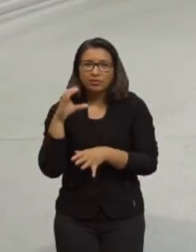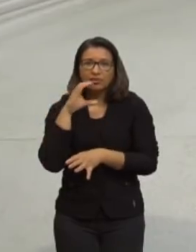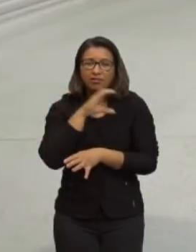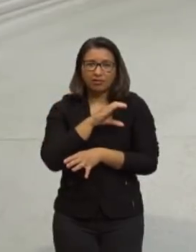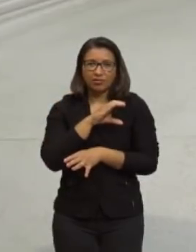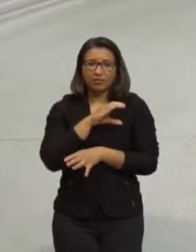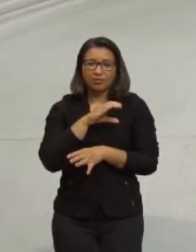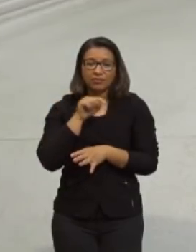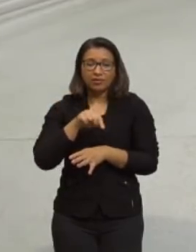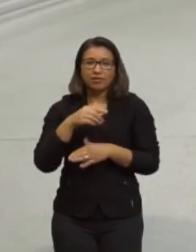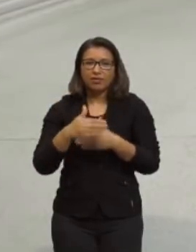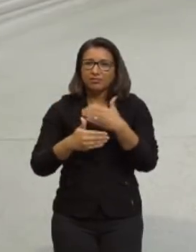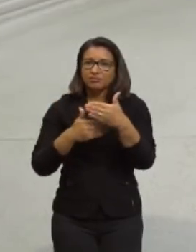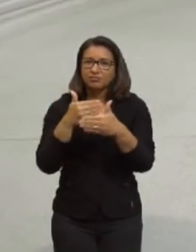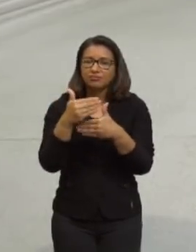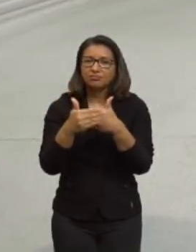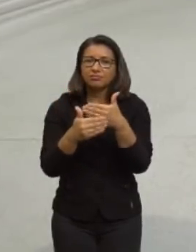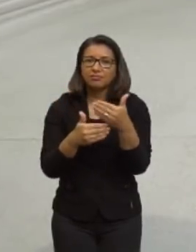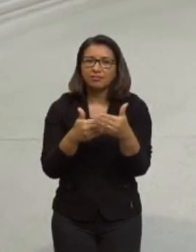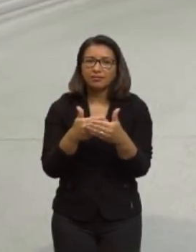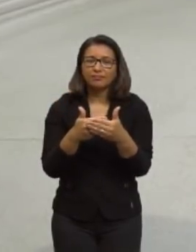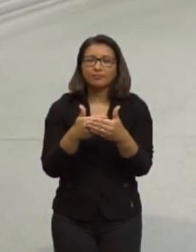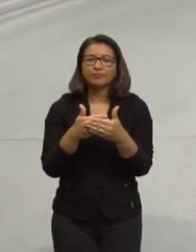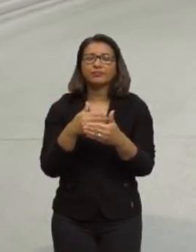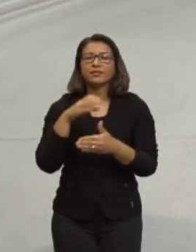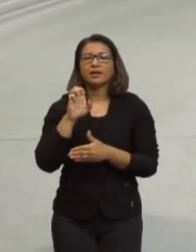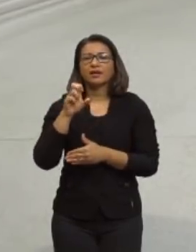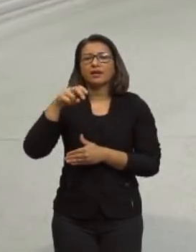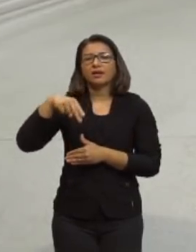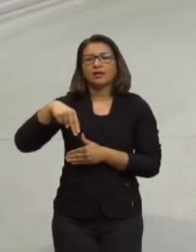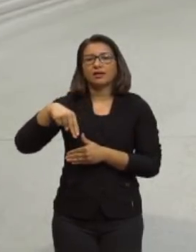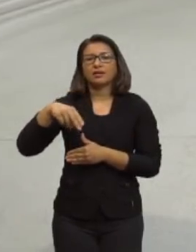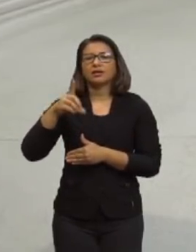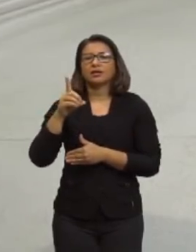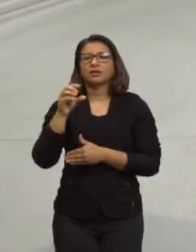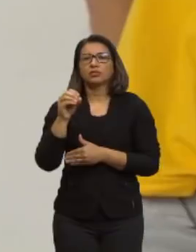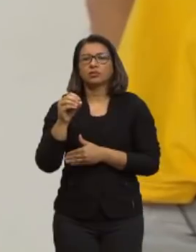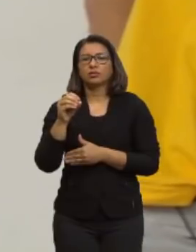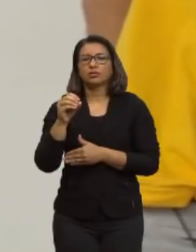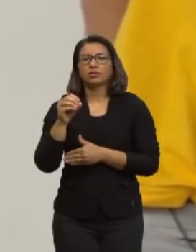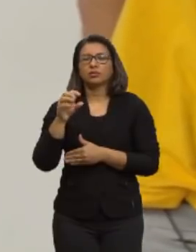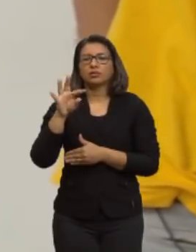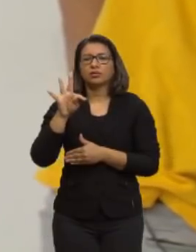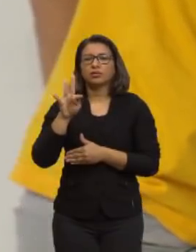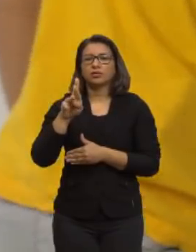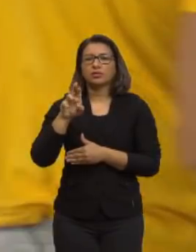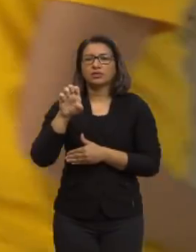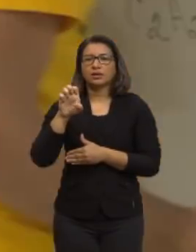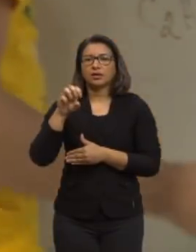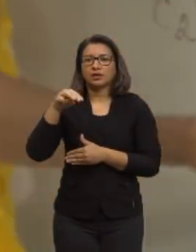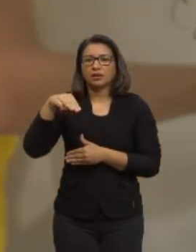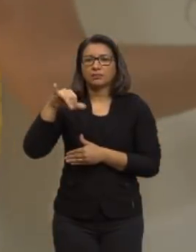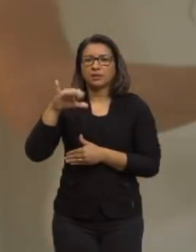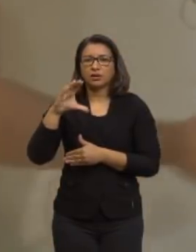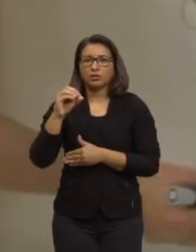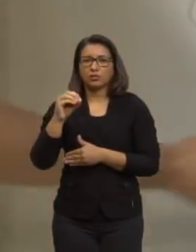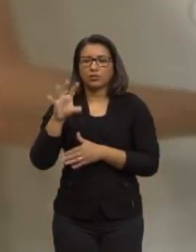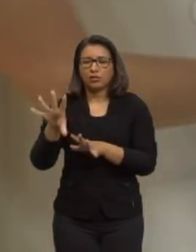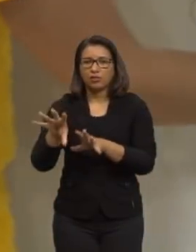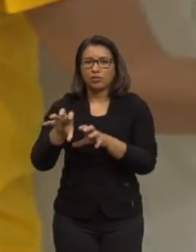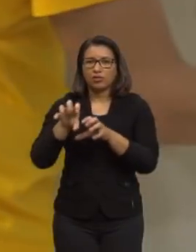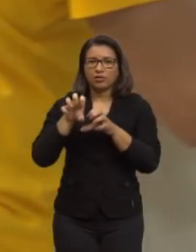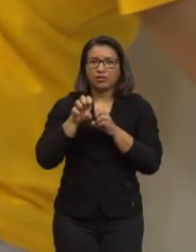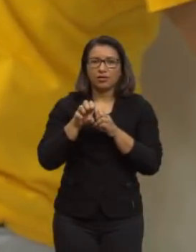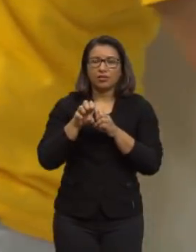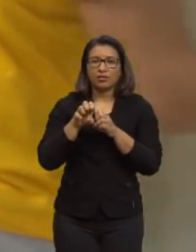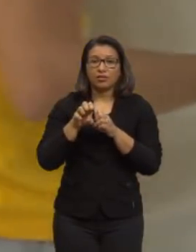então é um processo e em do o técnico neste caso